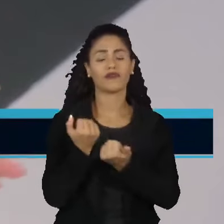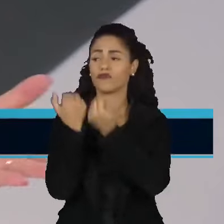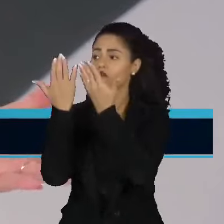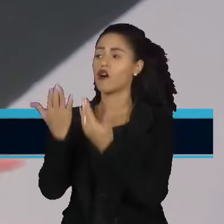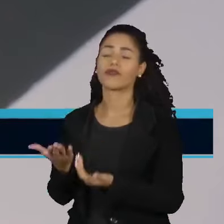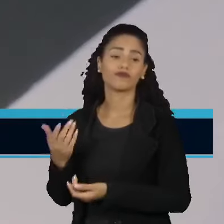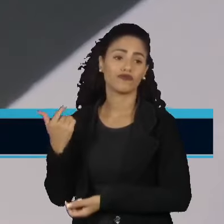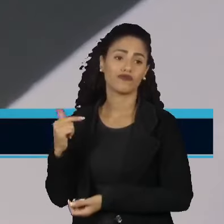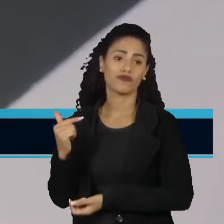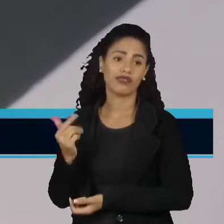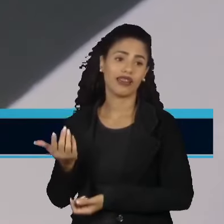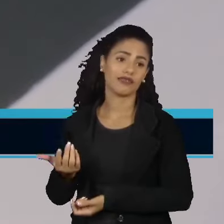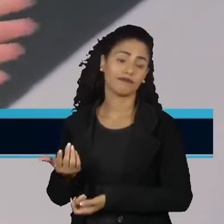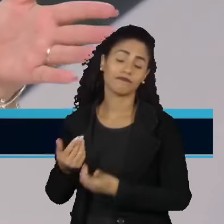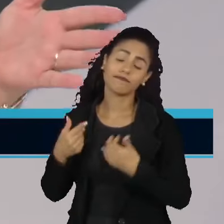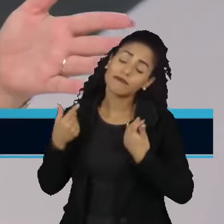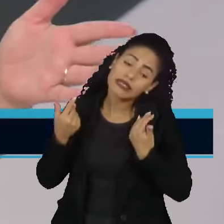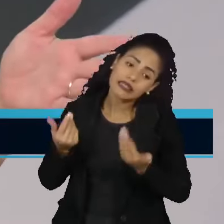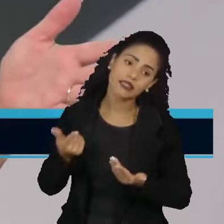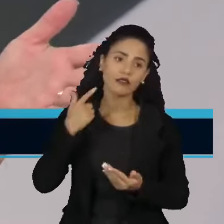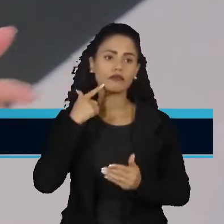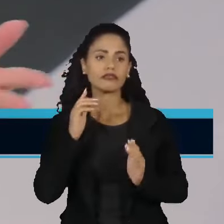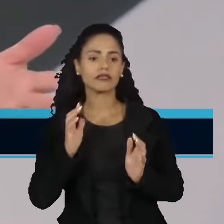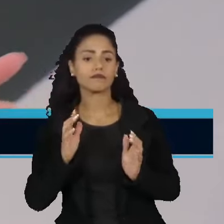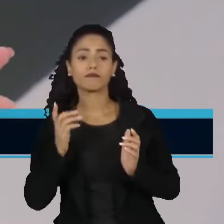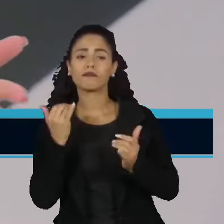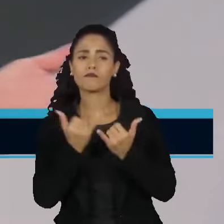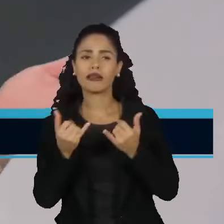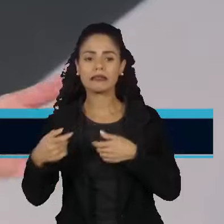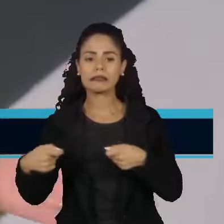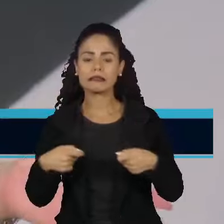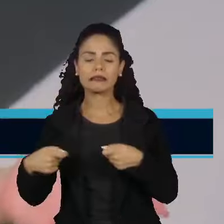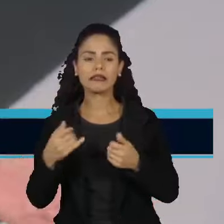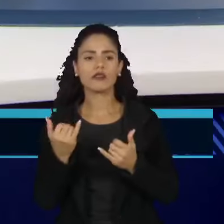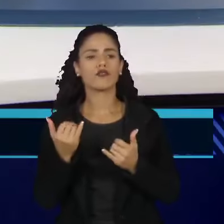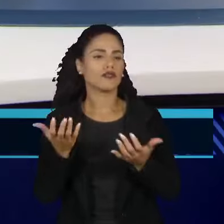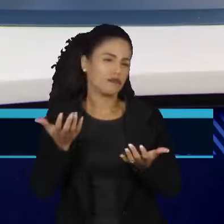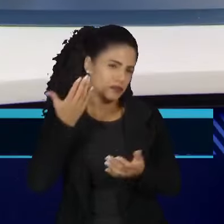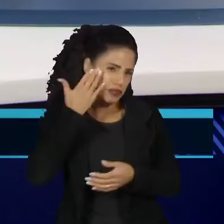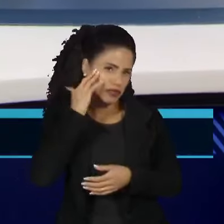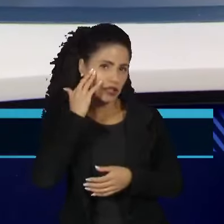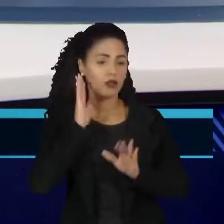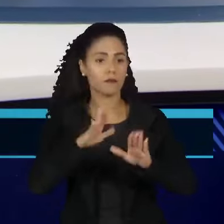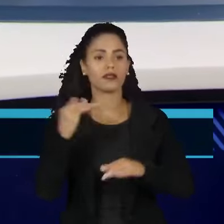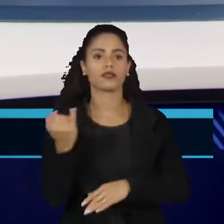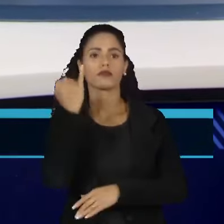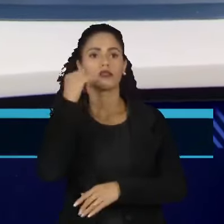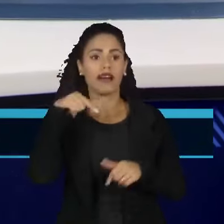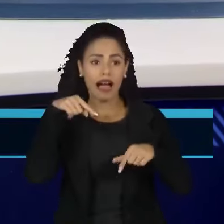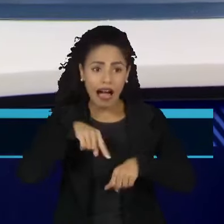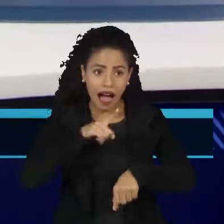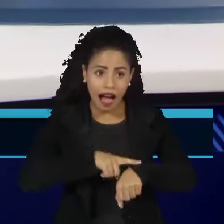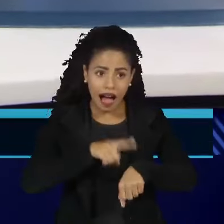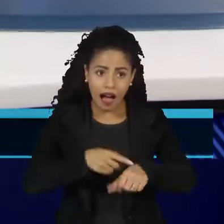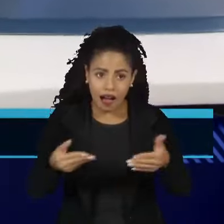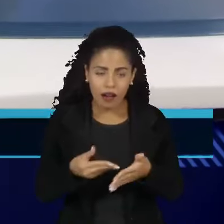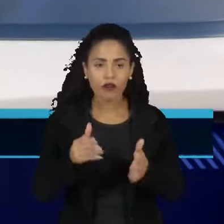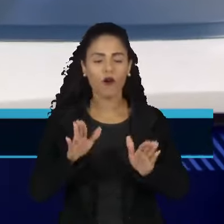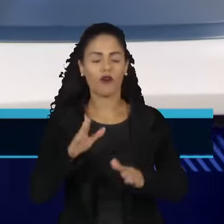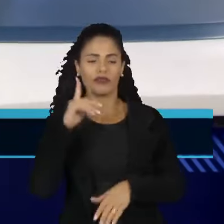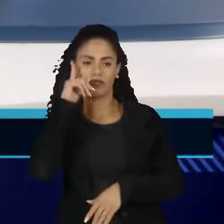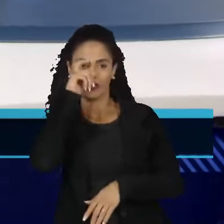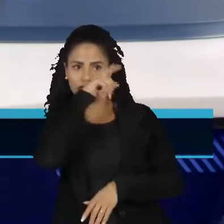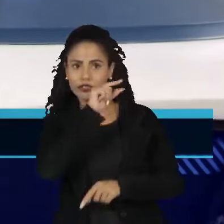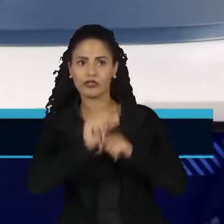não acontece. Isso tudo faz com que você tenha essa sensação de desigualdade. Isonomia importante é, mas eu acho que nesse momento o que deve pegar mais